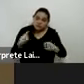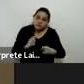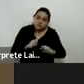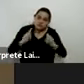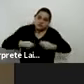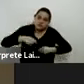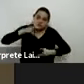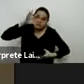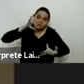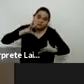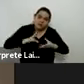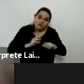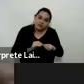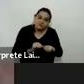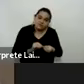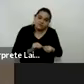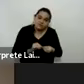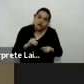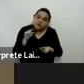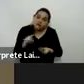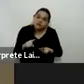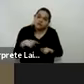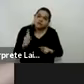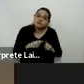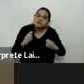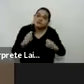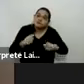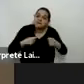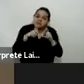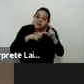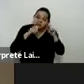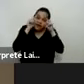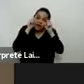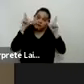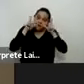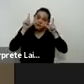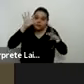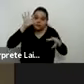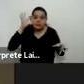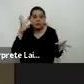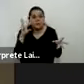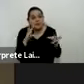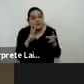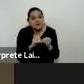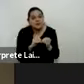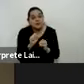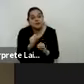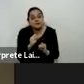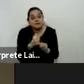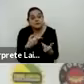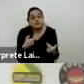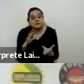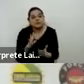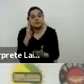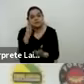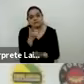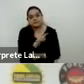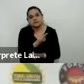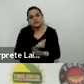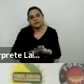compreender, é isso que nós precisamos estar atentos para compreender o que está acontecendo com a economia. Com